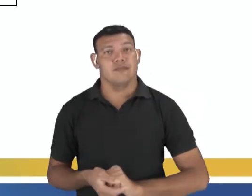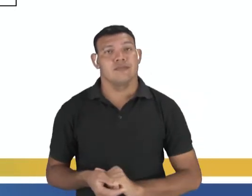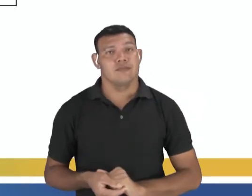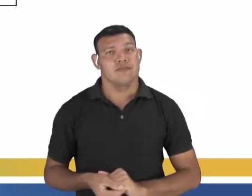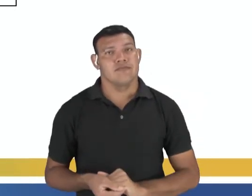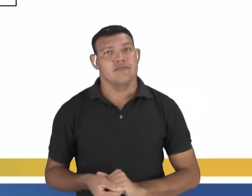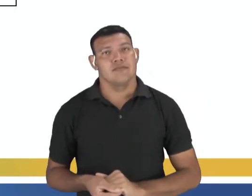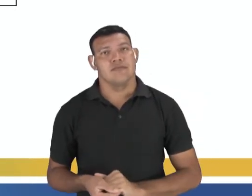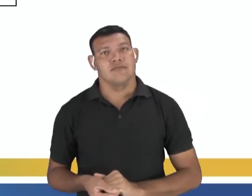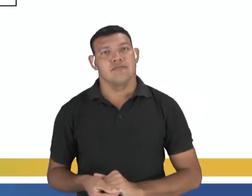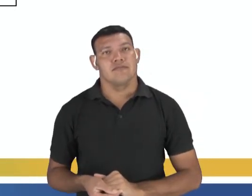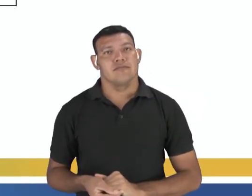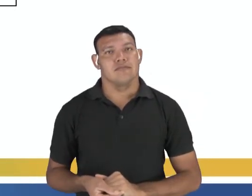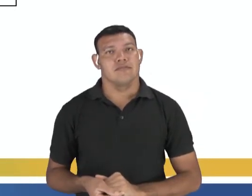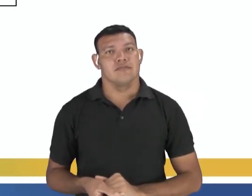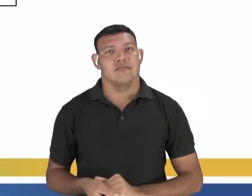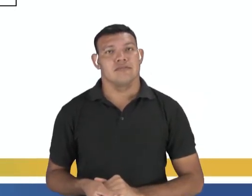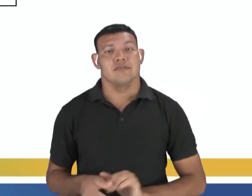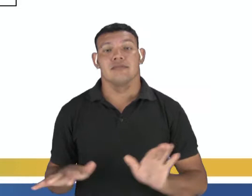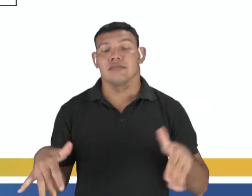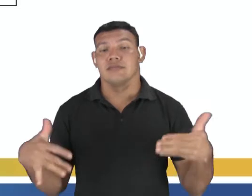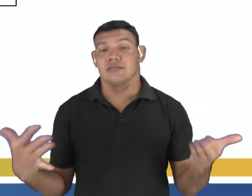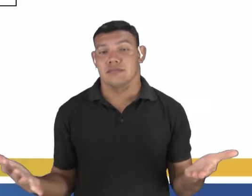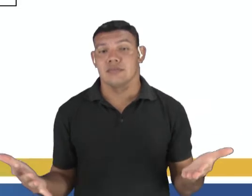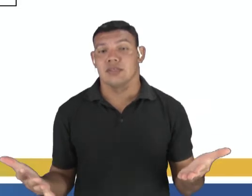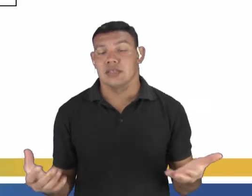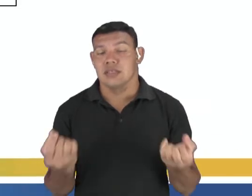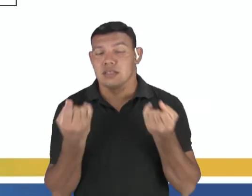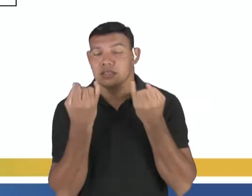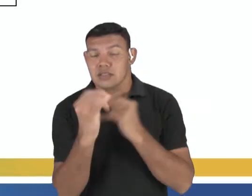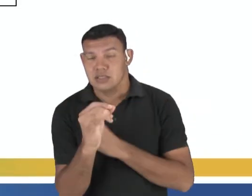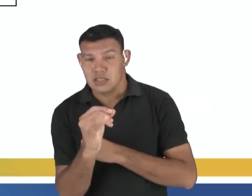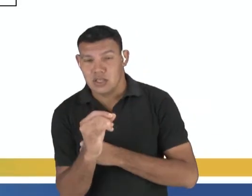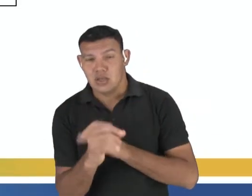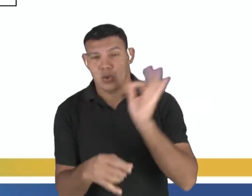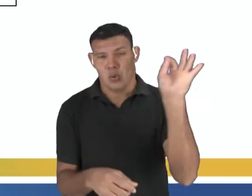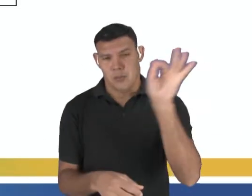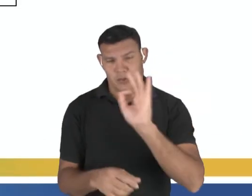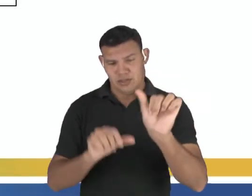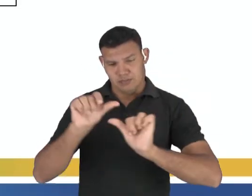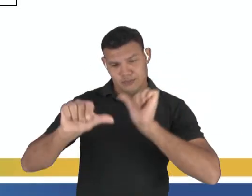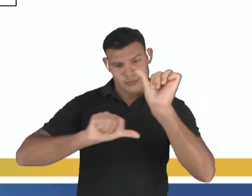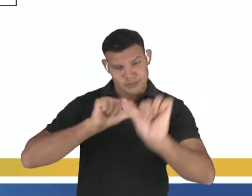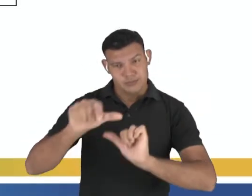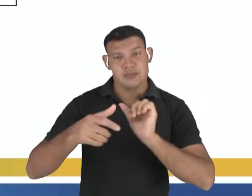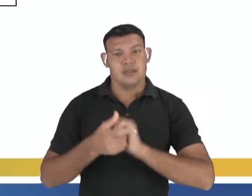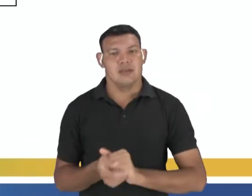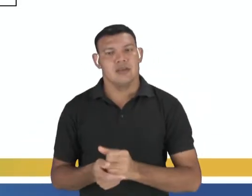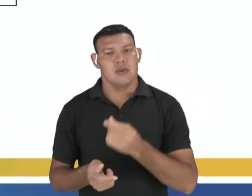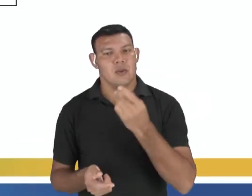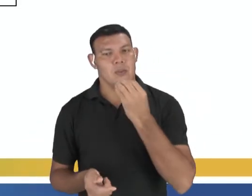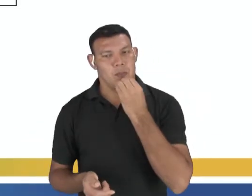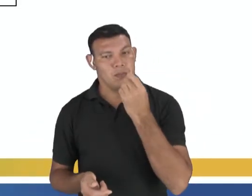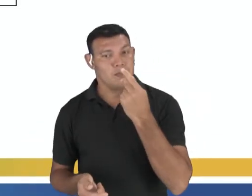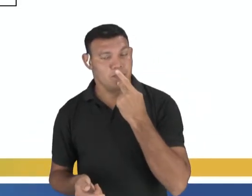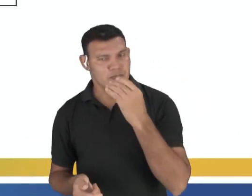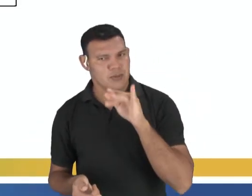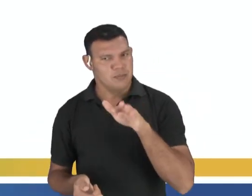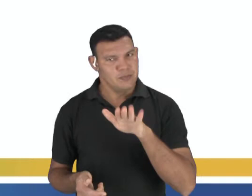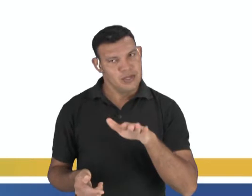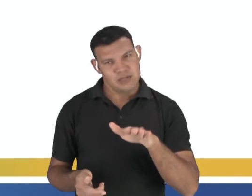sobre 10 é a mesma coisa que 10%, então, se eu transformar em percentual, essa probabilidade seria de 10%.